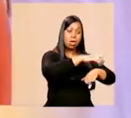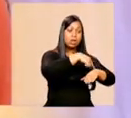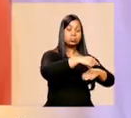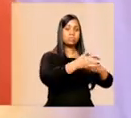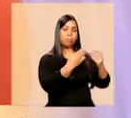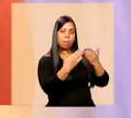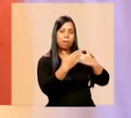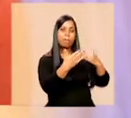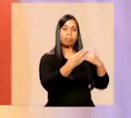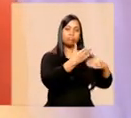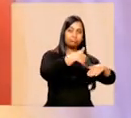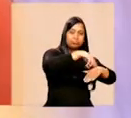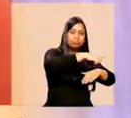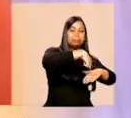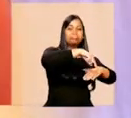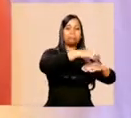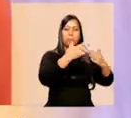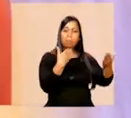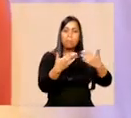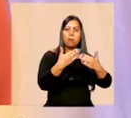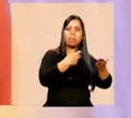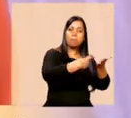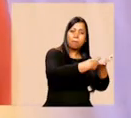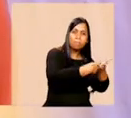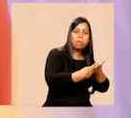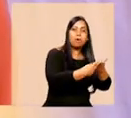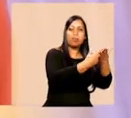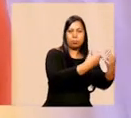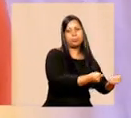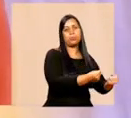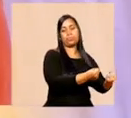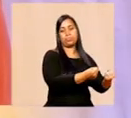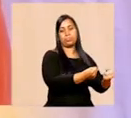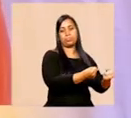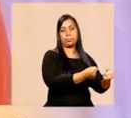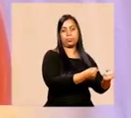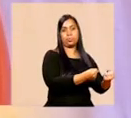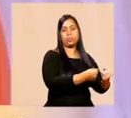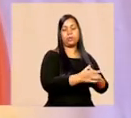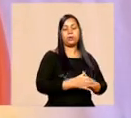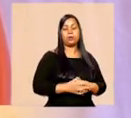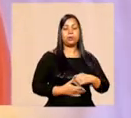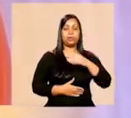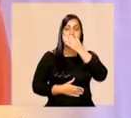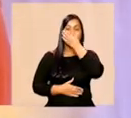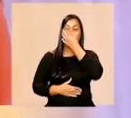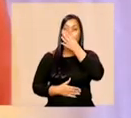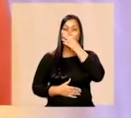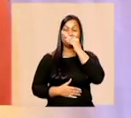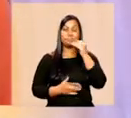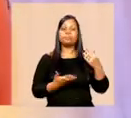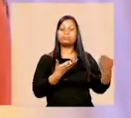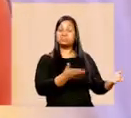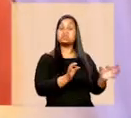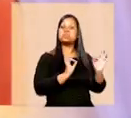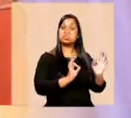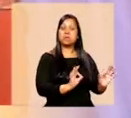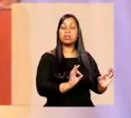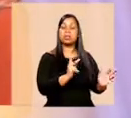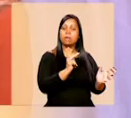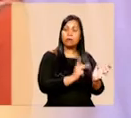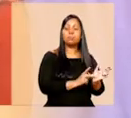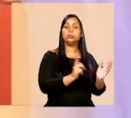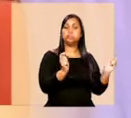que eles conversem entre eles. Sim. Né? Nós estamos ali para oferecer a eles essa possibilidade, né? E colocar para eles o